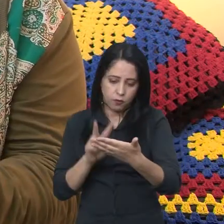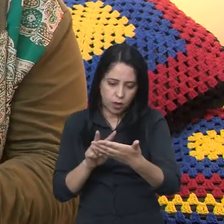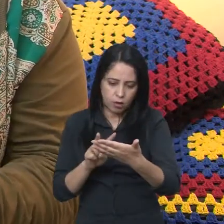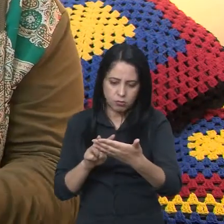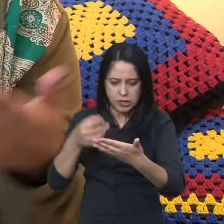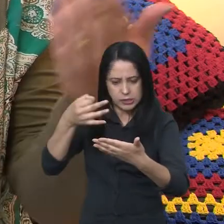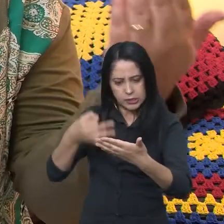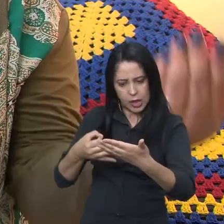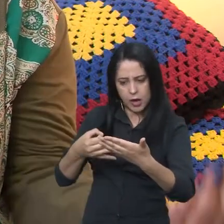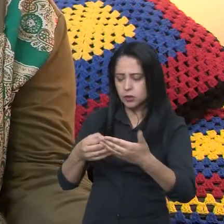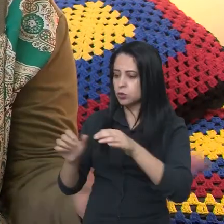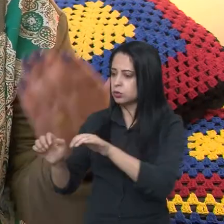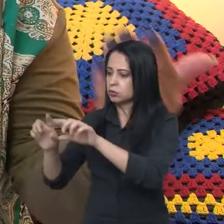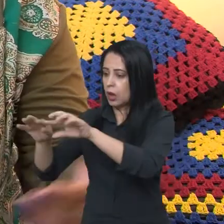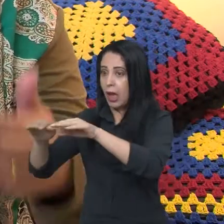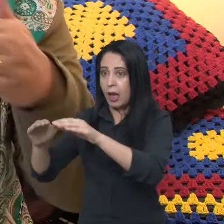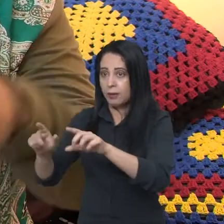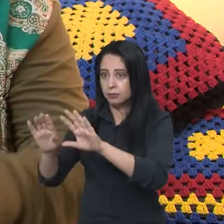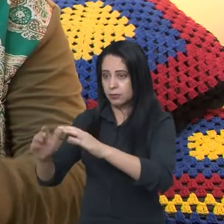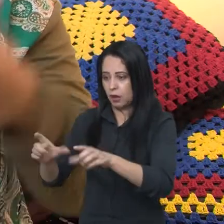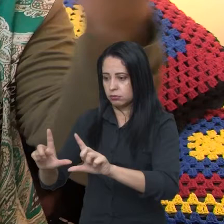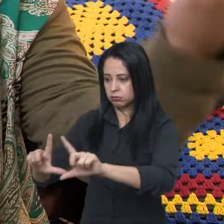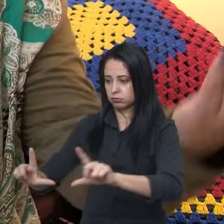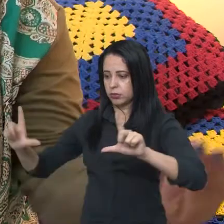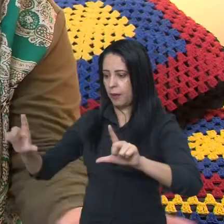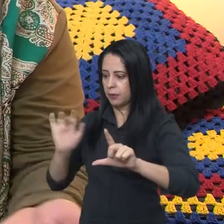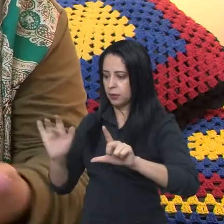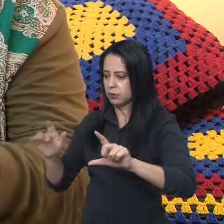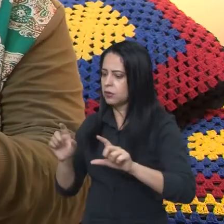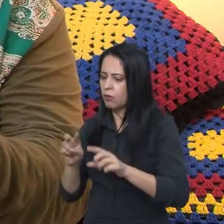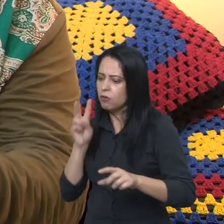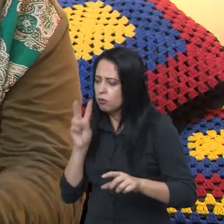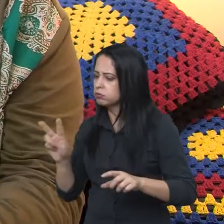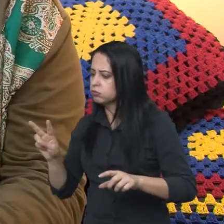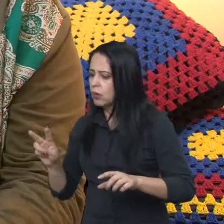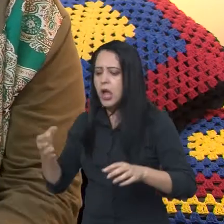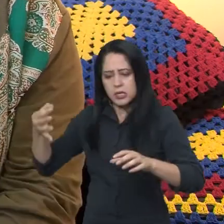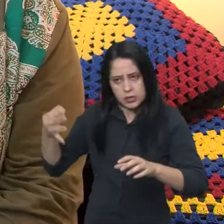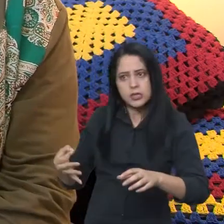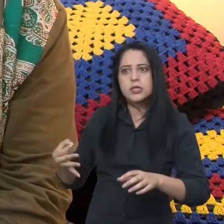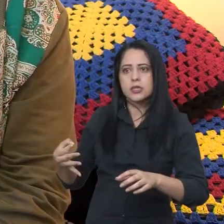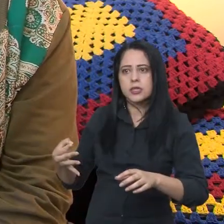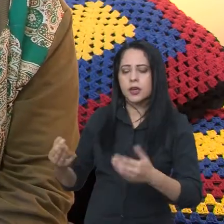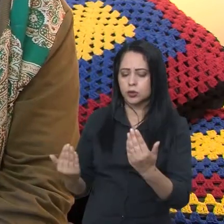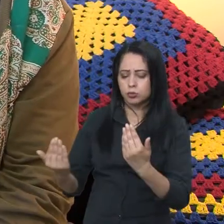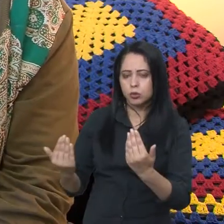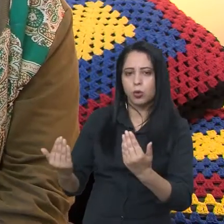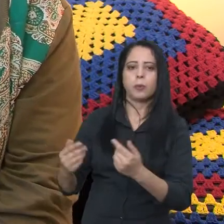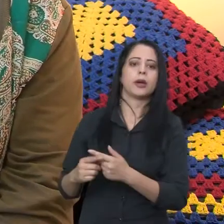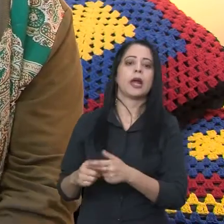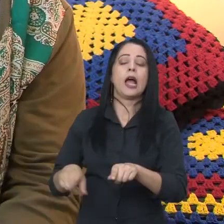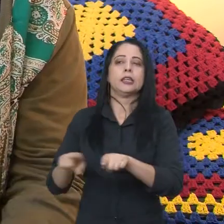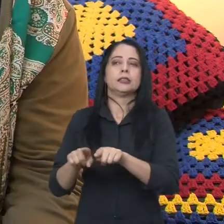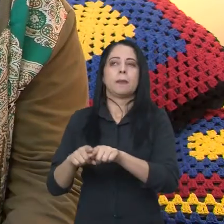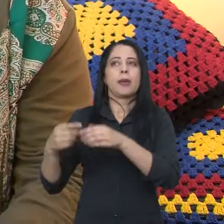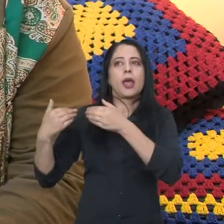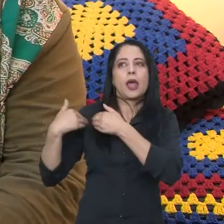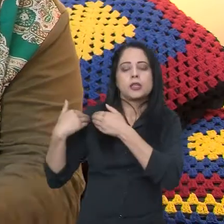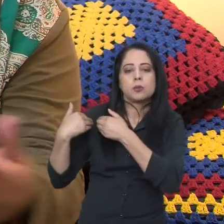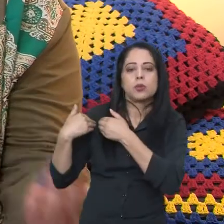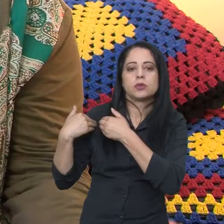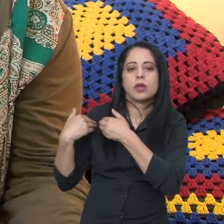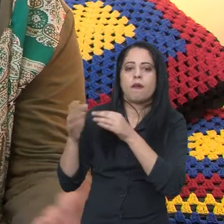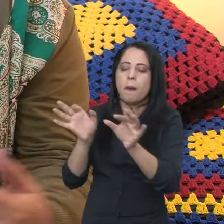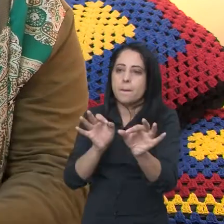do título de eleitor confirma tanto na urna quanto no documento dele, na cédula de documento. Também sou responsável